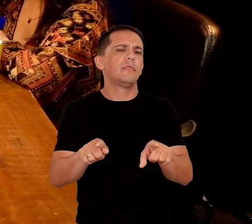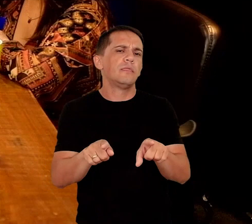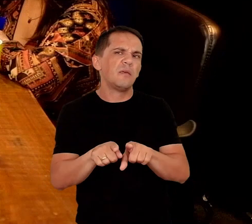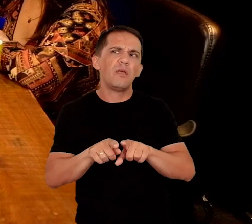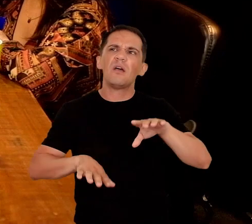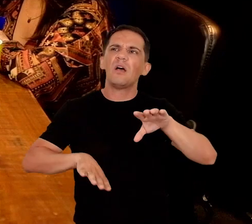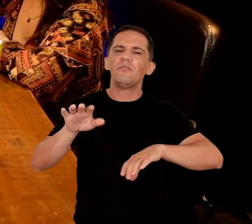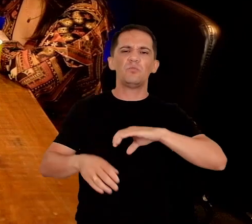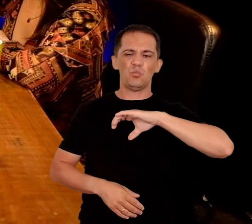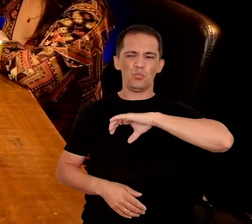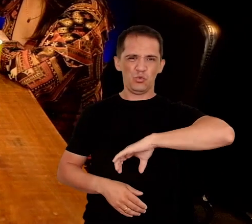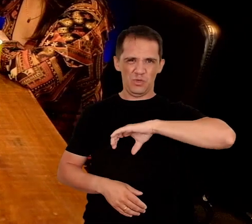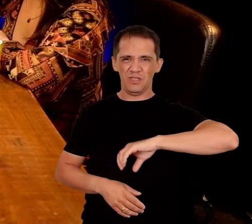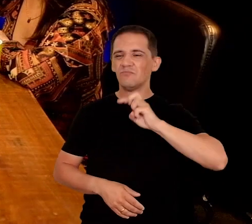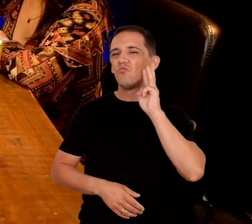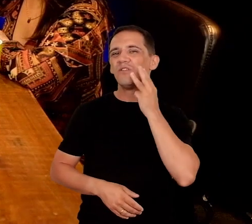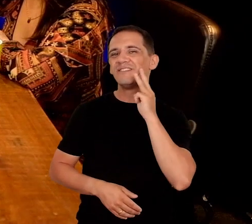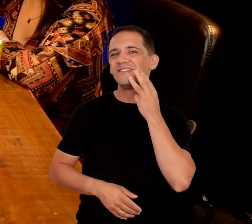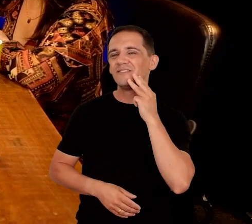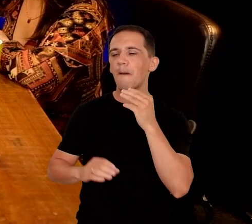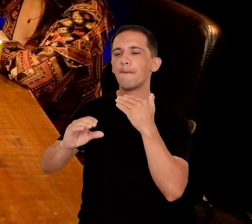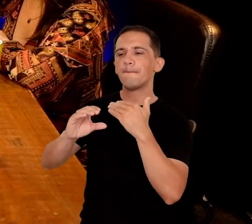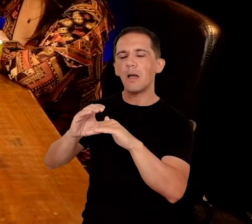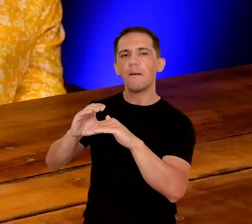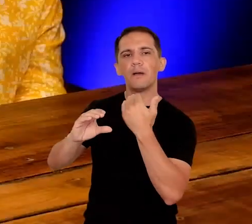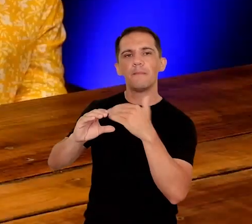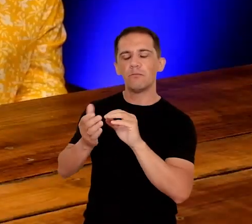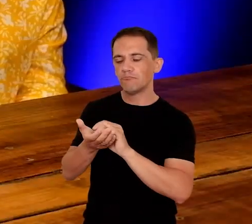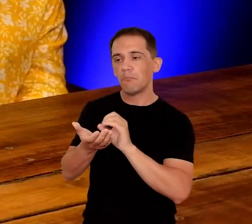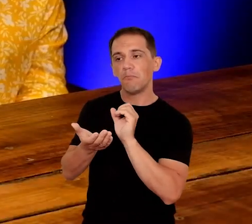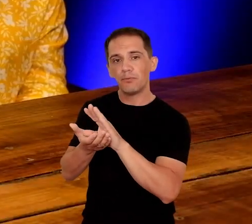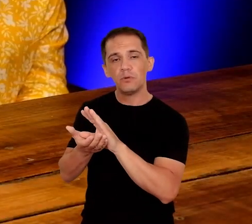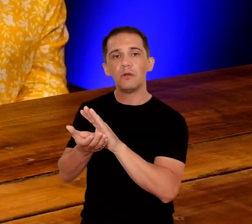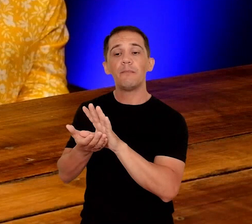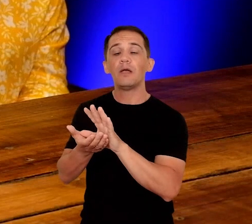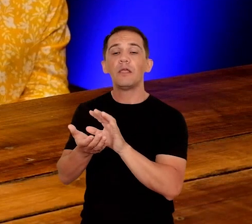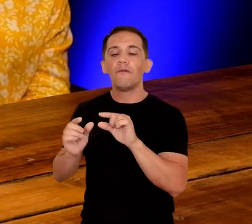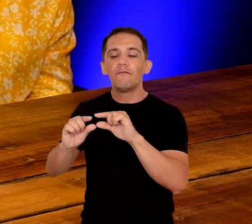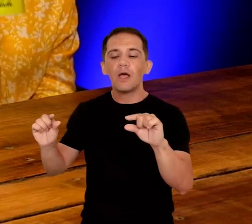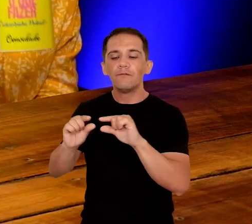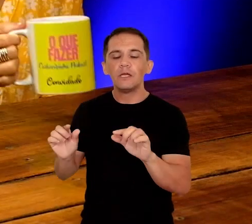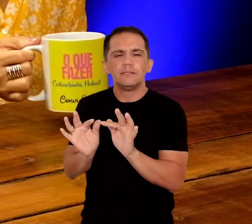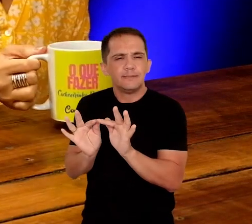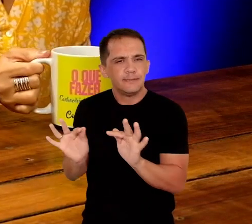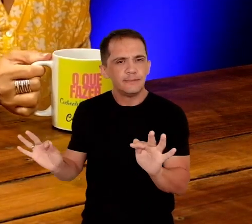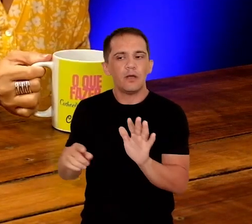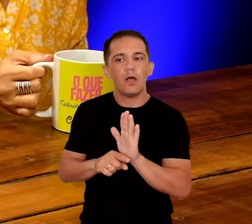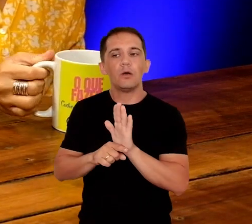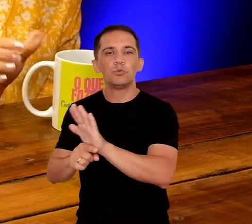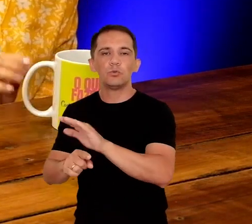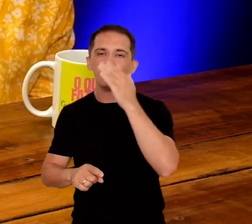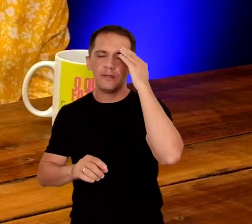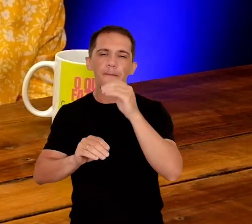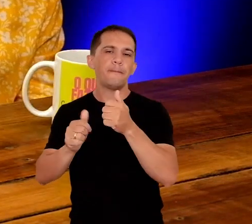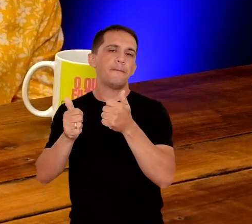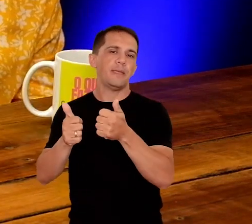português, assim, para trocar uma mensagem de WhatsApp com um amigo surdo, a gente procura utilizar uma linguagem simples, né? Uma fraseologia bem simples,